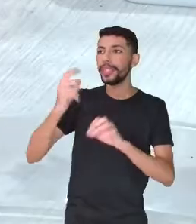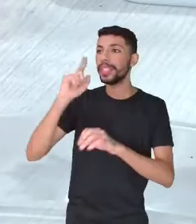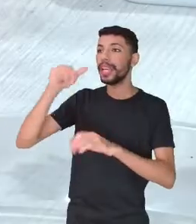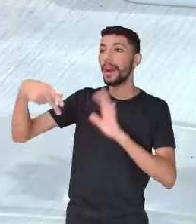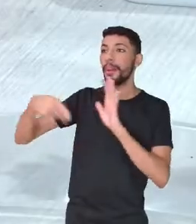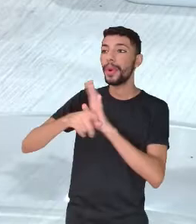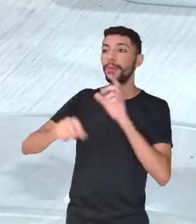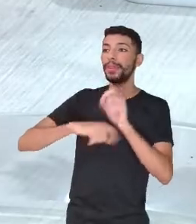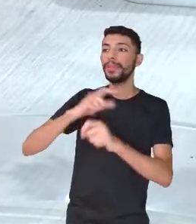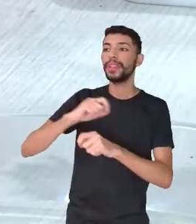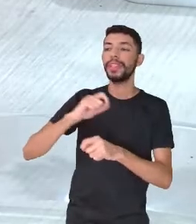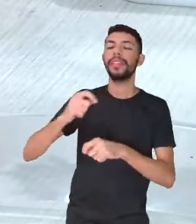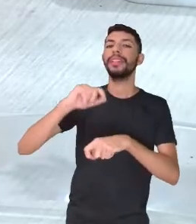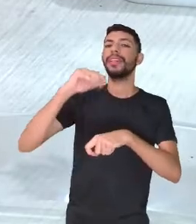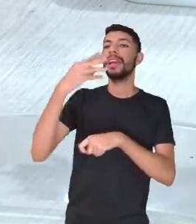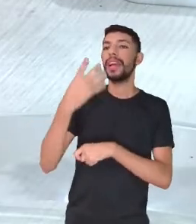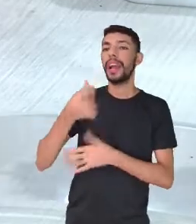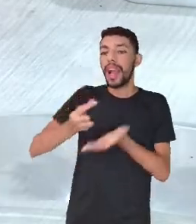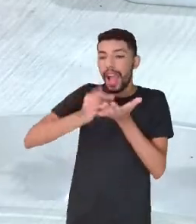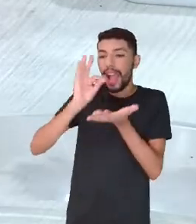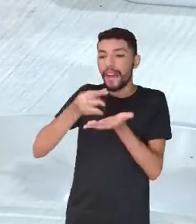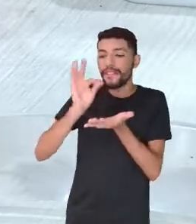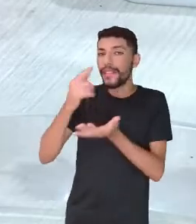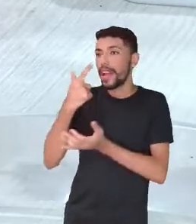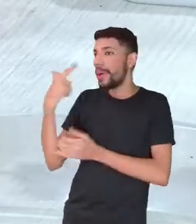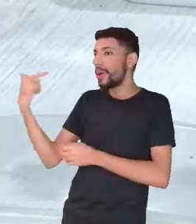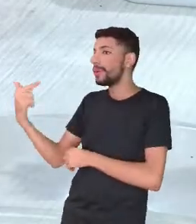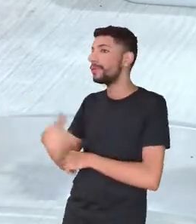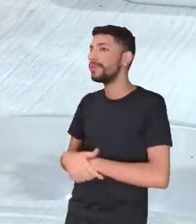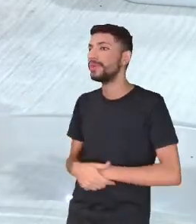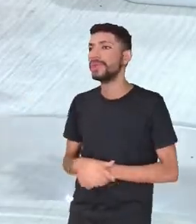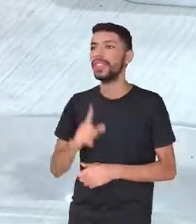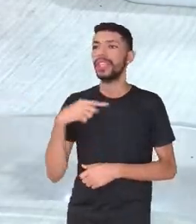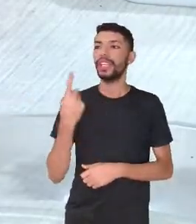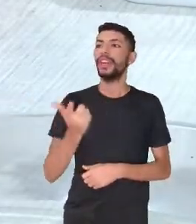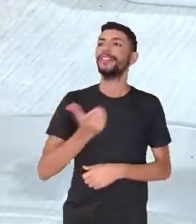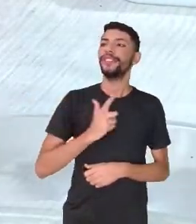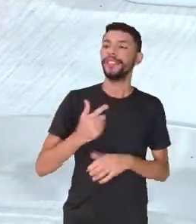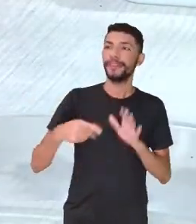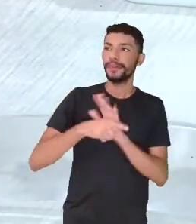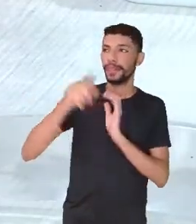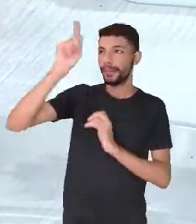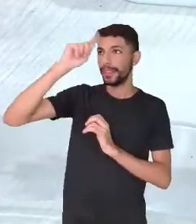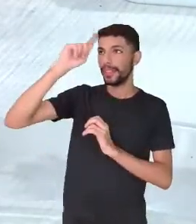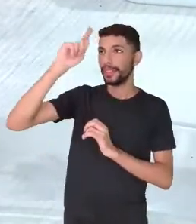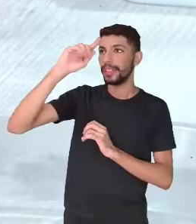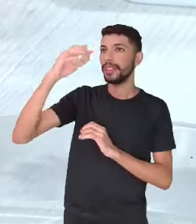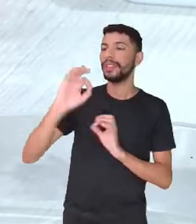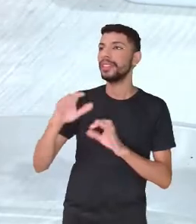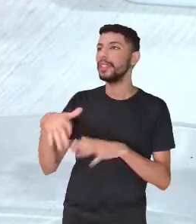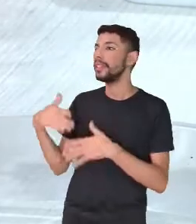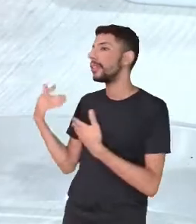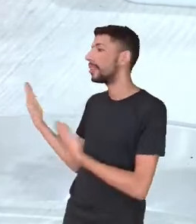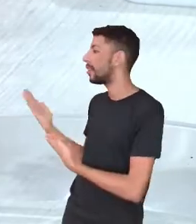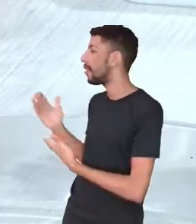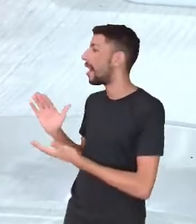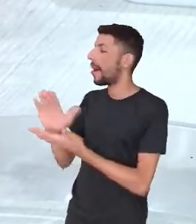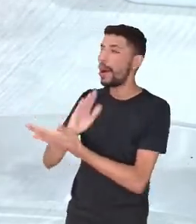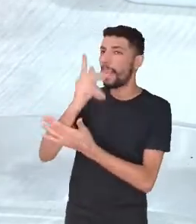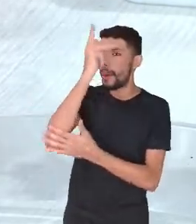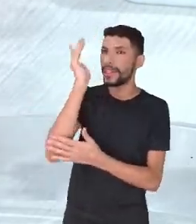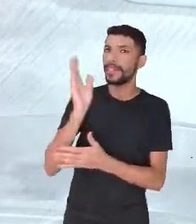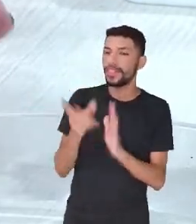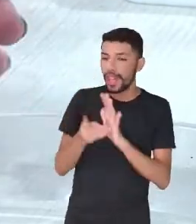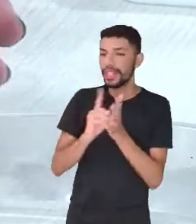café, que é algo que a gente está vendo aí, olha, no nosso dia a dia. Alguém já cedinho, né, tomou aí